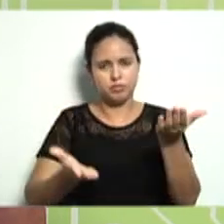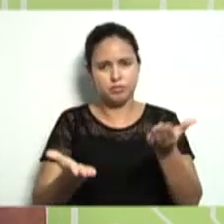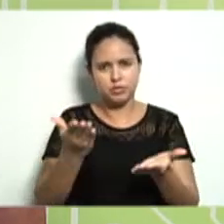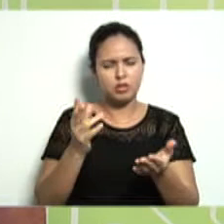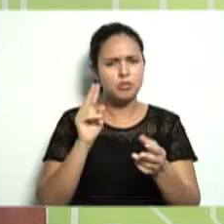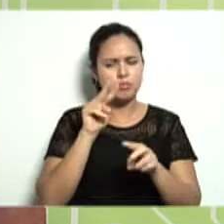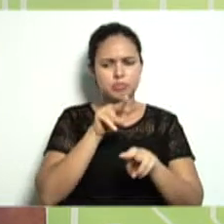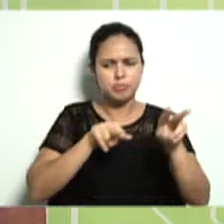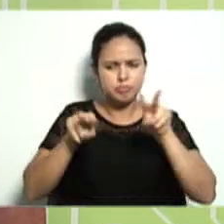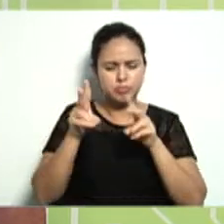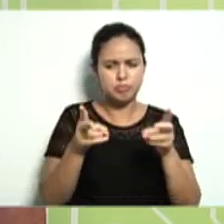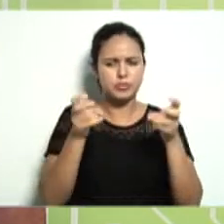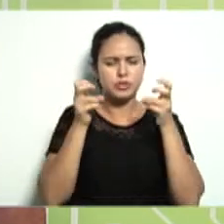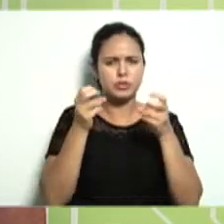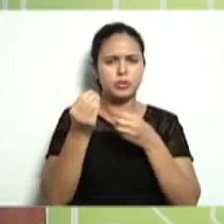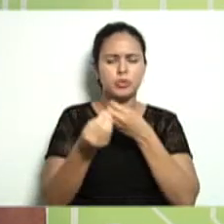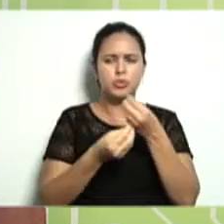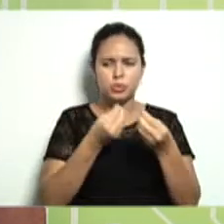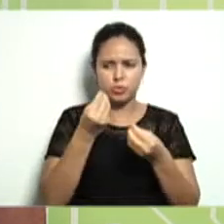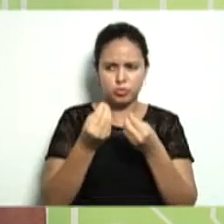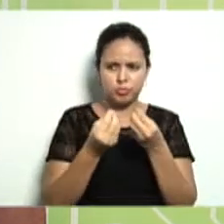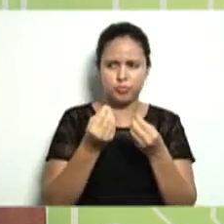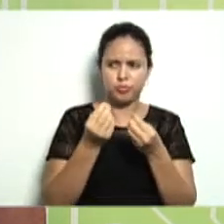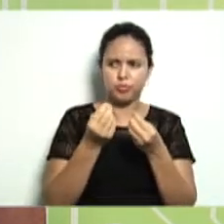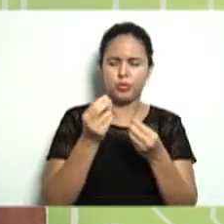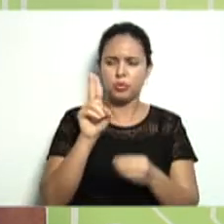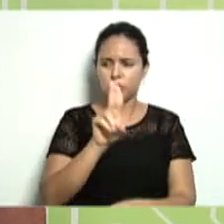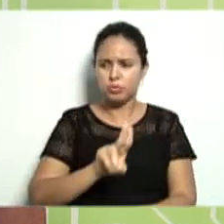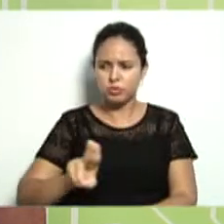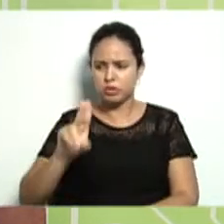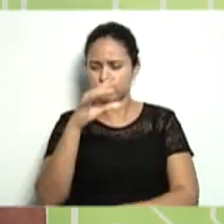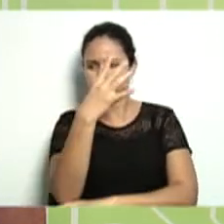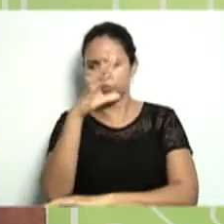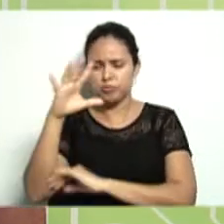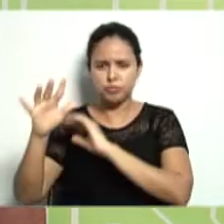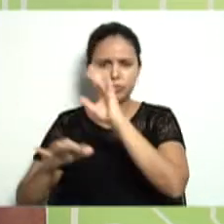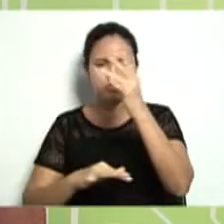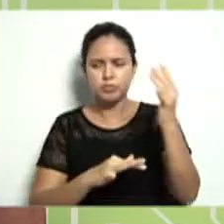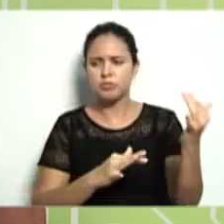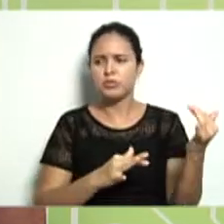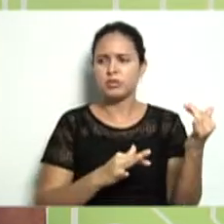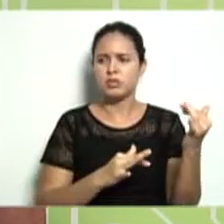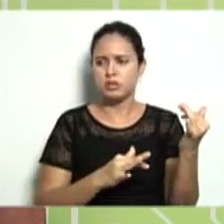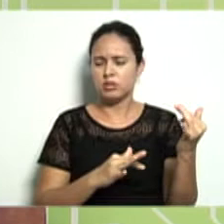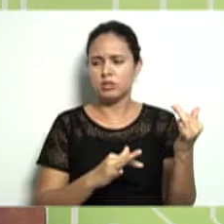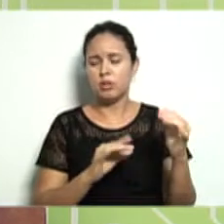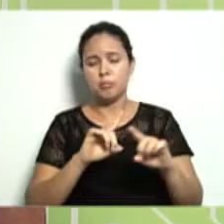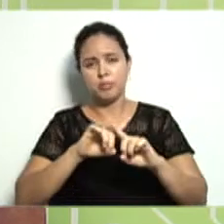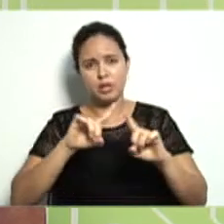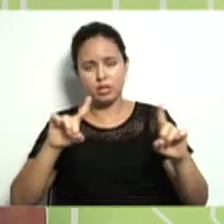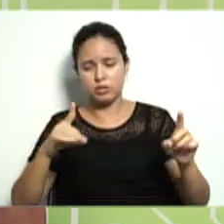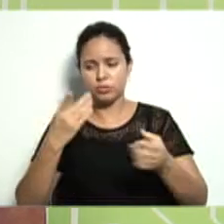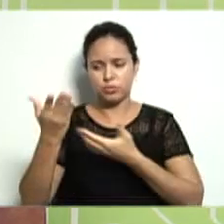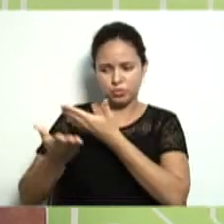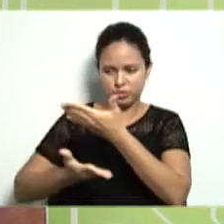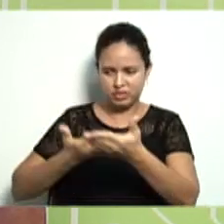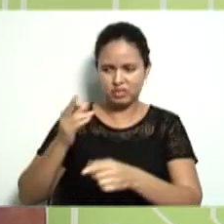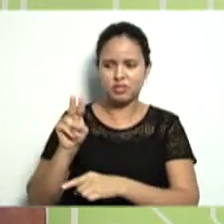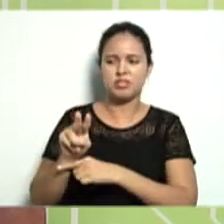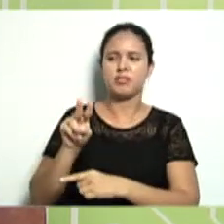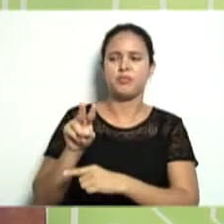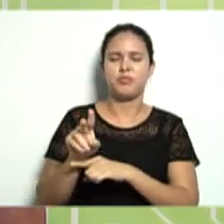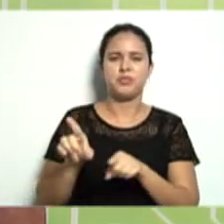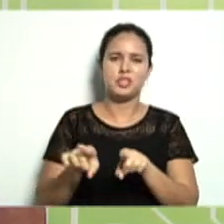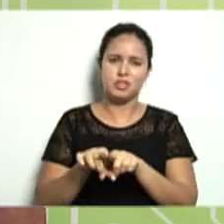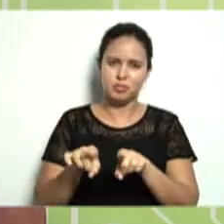como a gente vai prejudicar menos e como a gente vai manter com que sustente